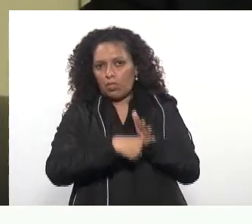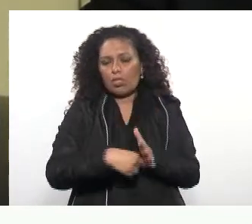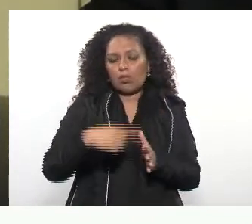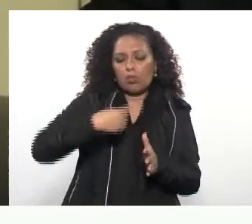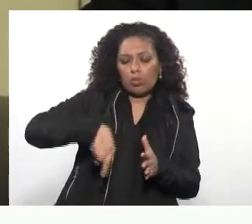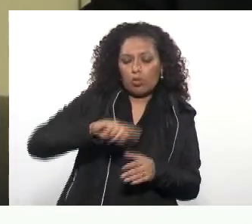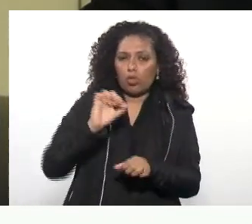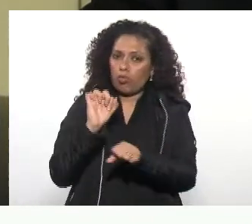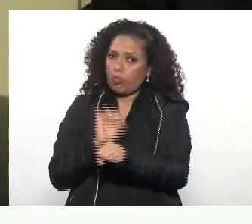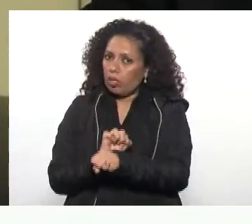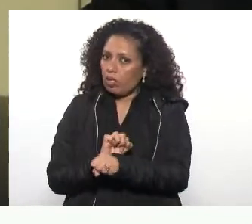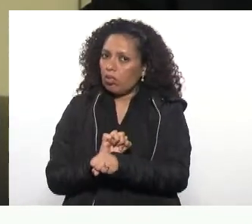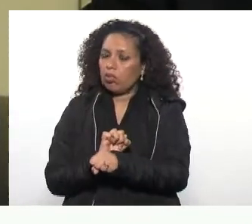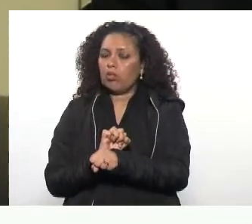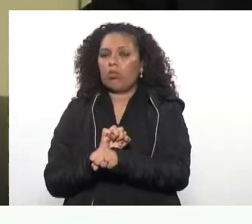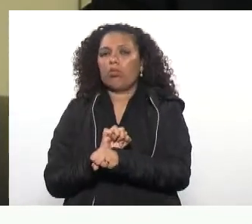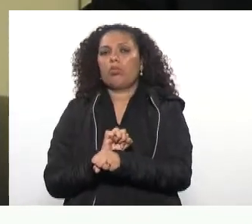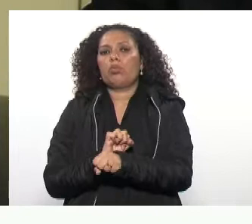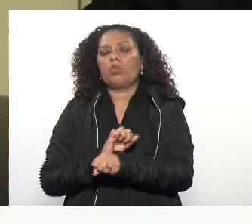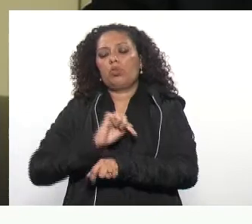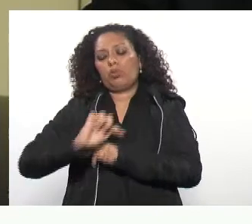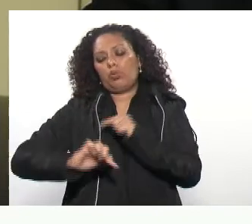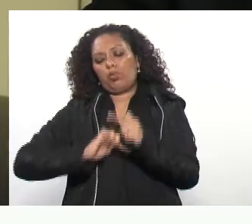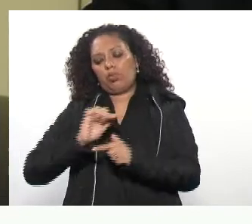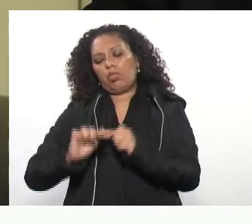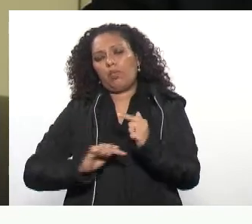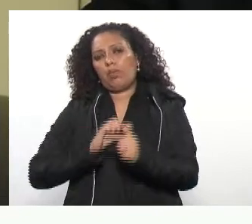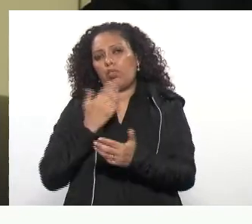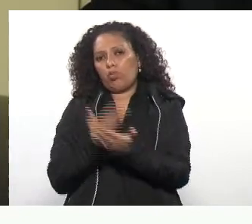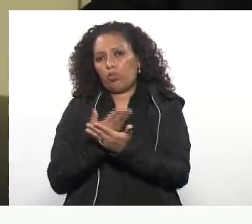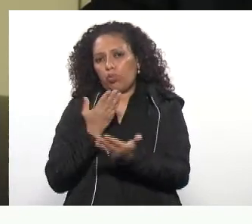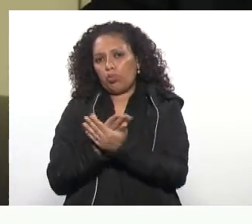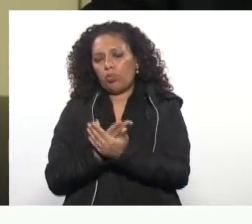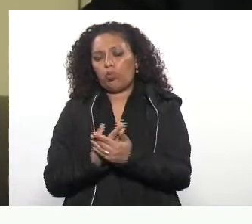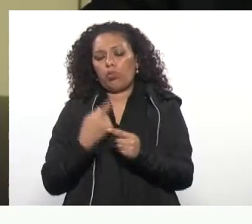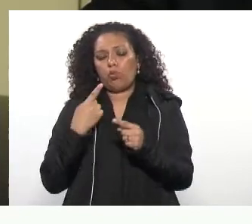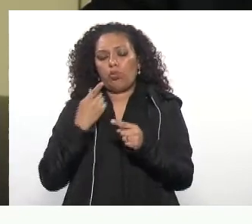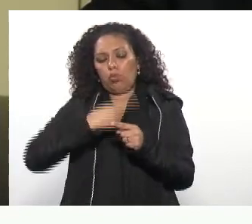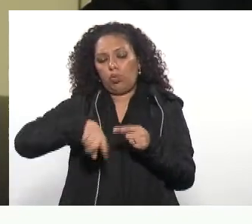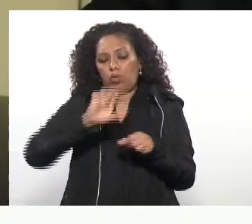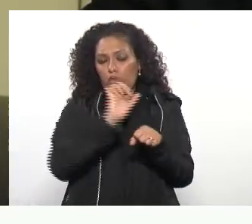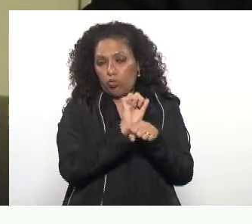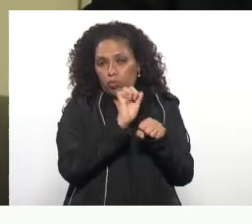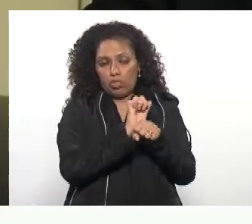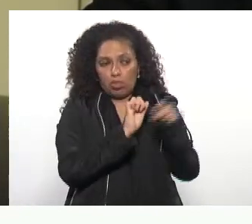uma paralisação momentânea nos trabalhos da revisão, até que